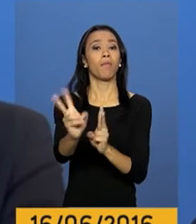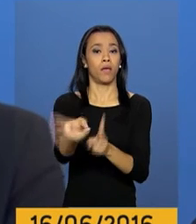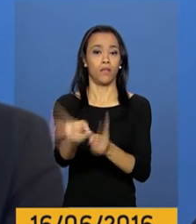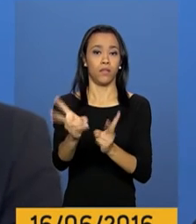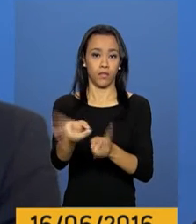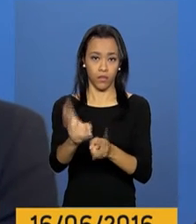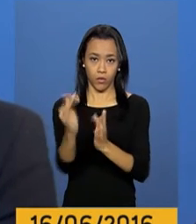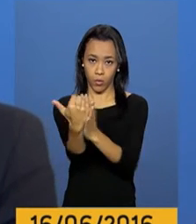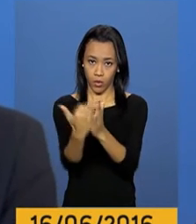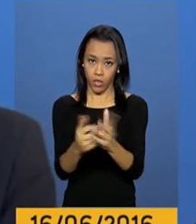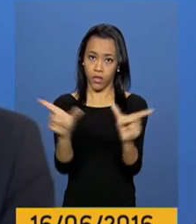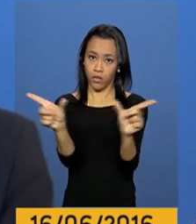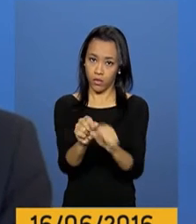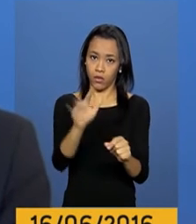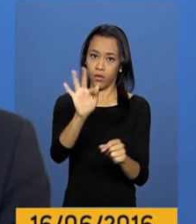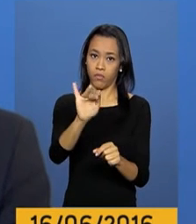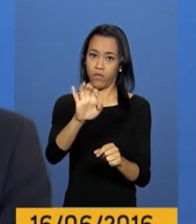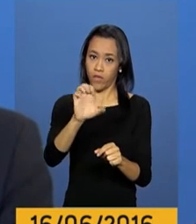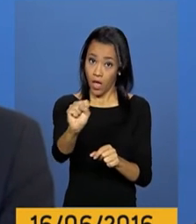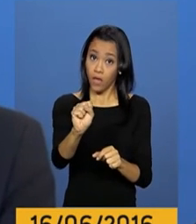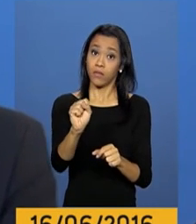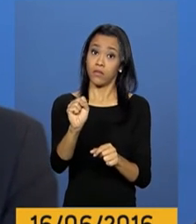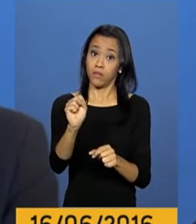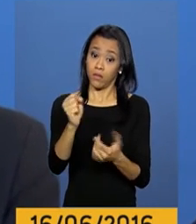do FIES, como agora estamos